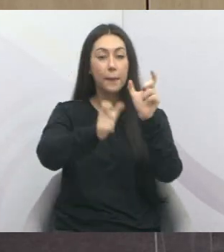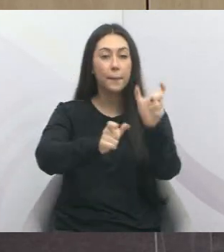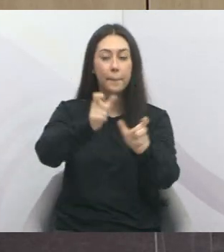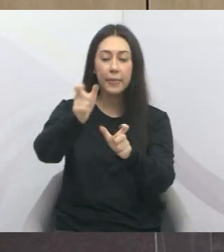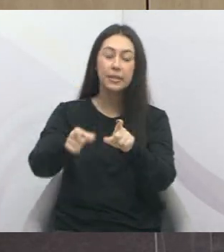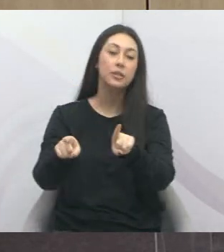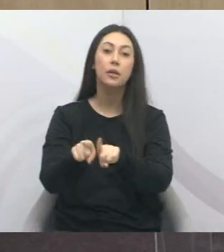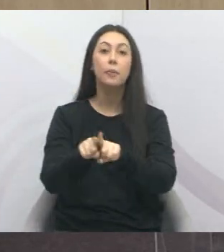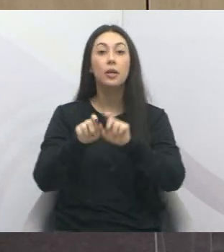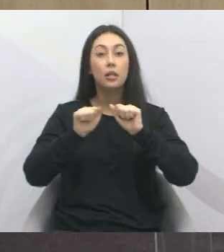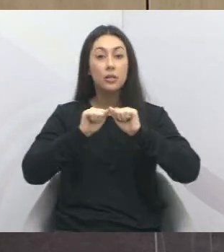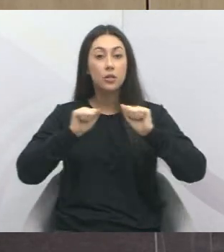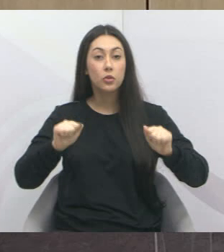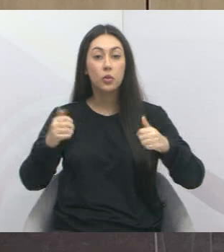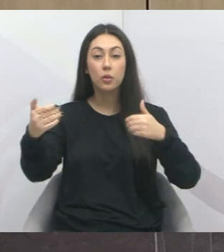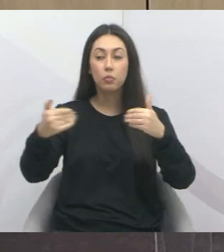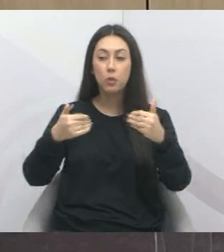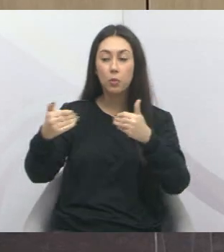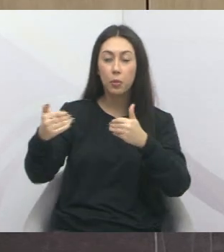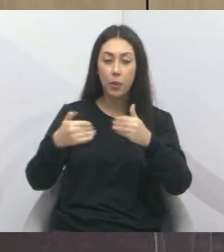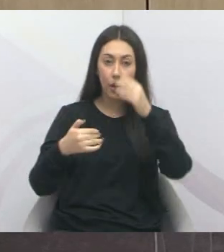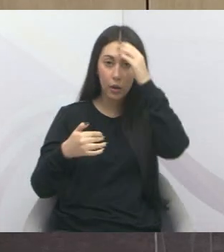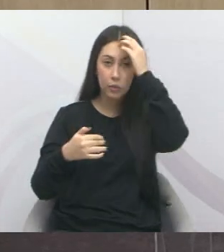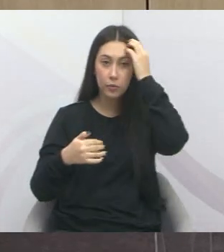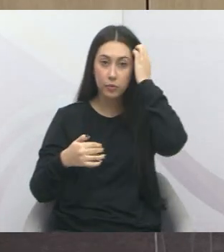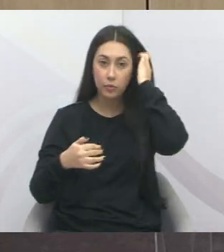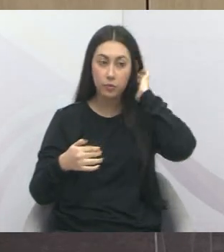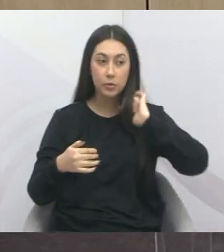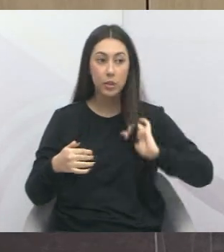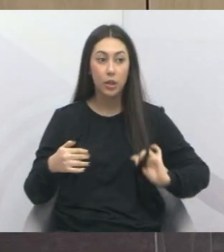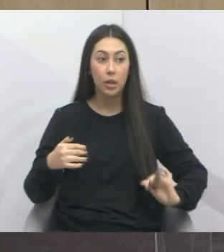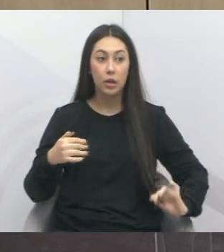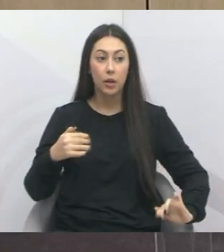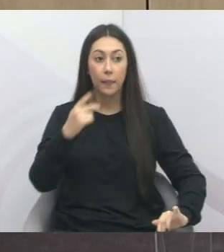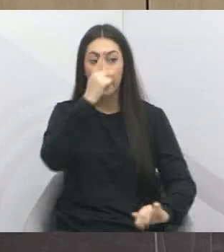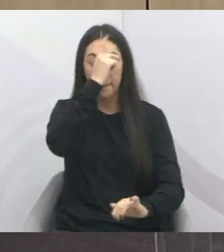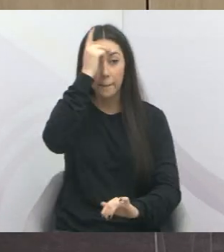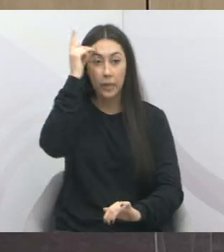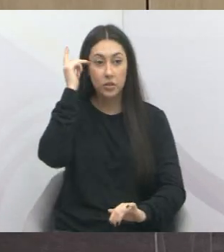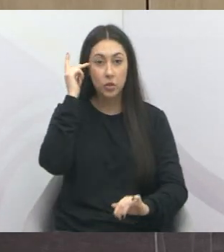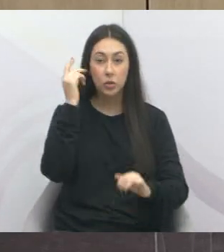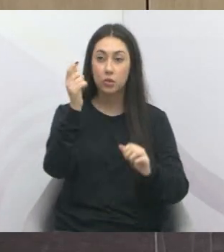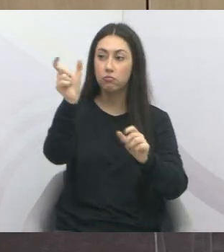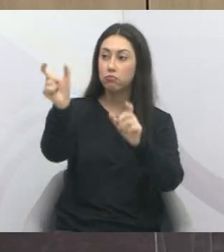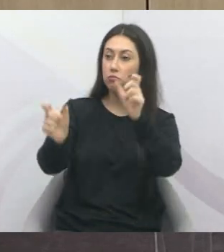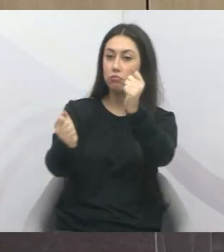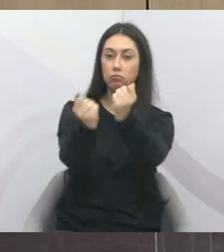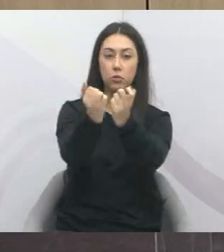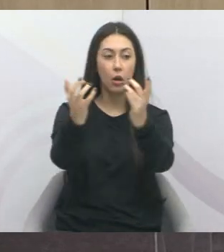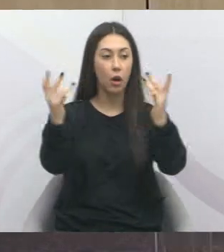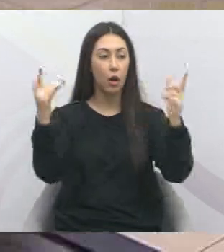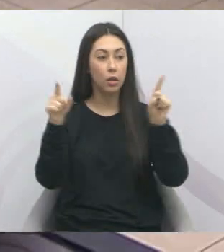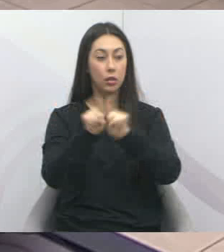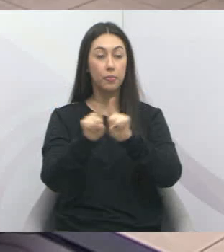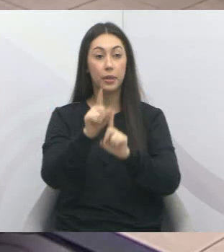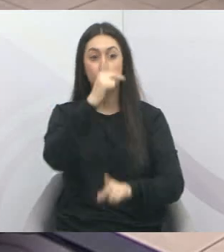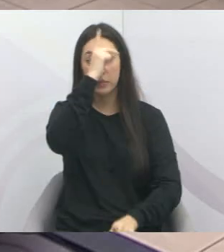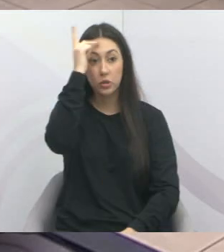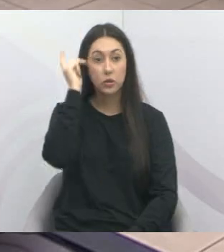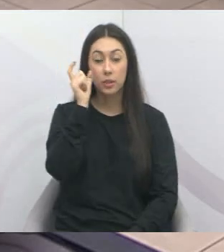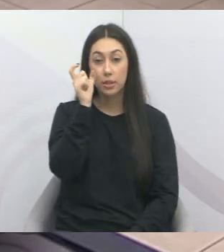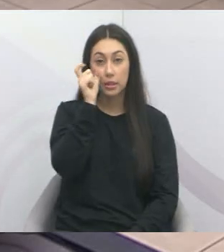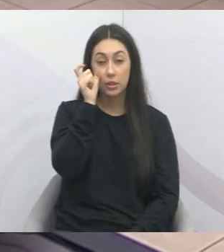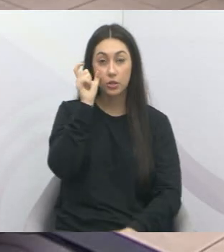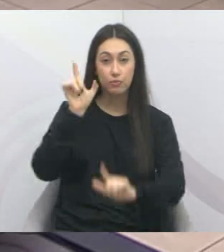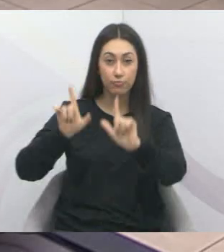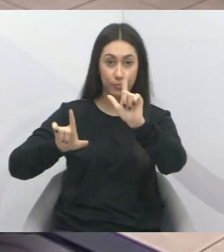dos assessores que aqui estão, das pessoas no auditório e os que estão assistindo pela